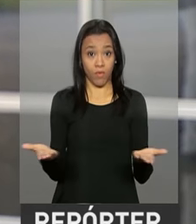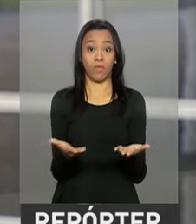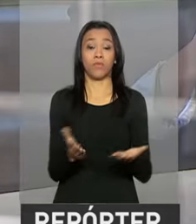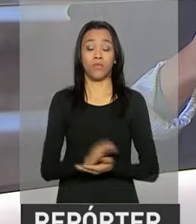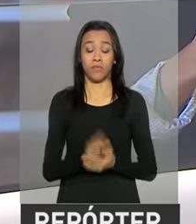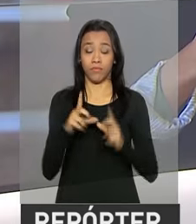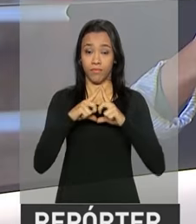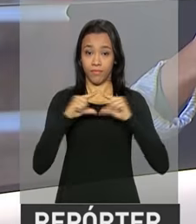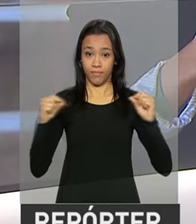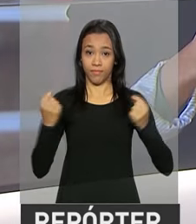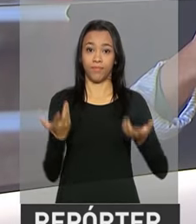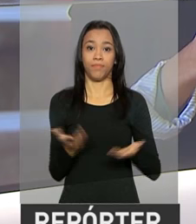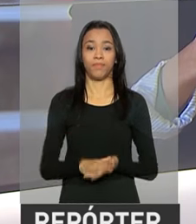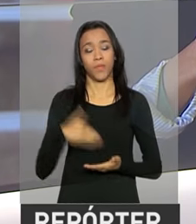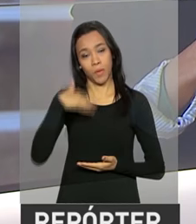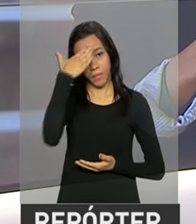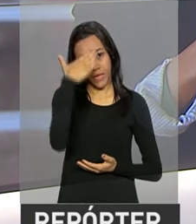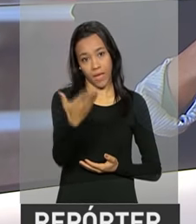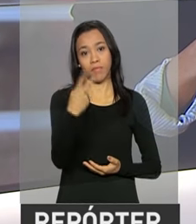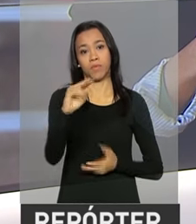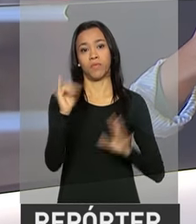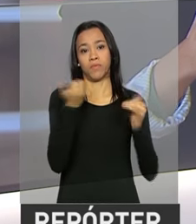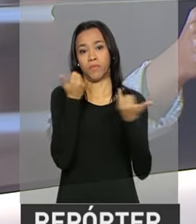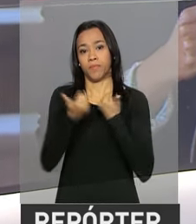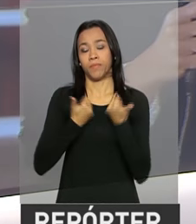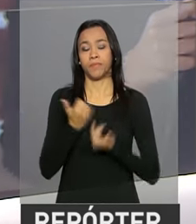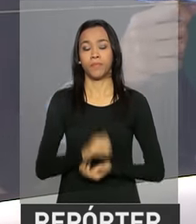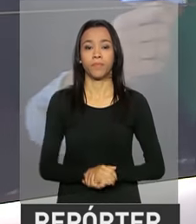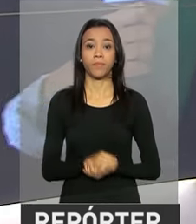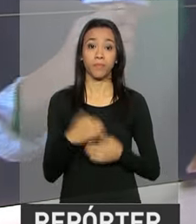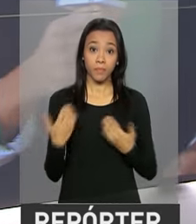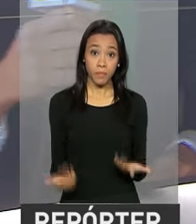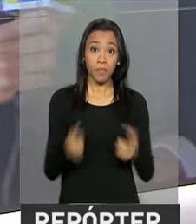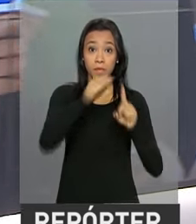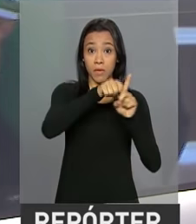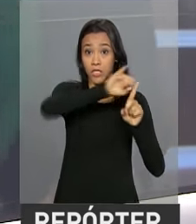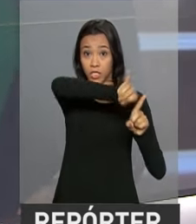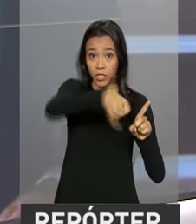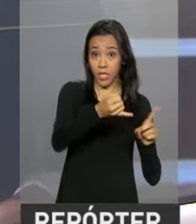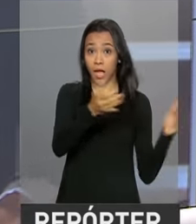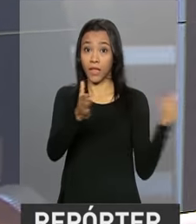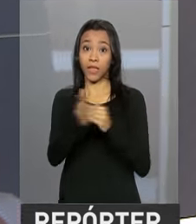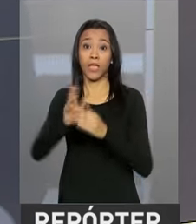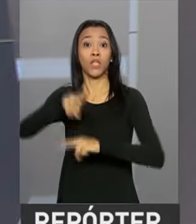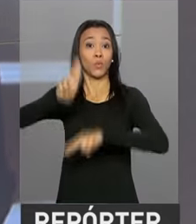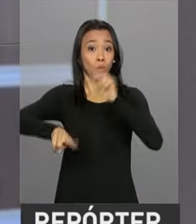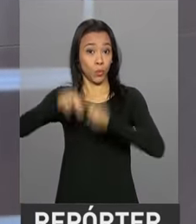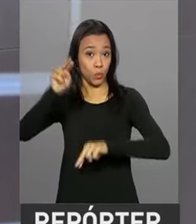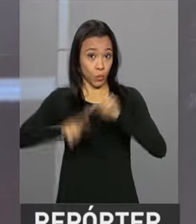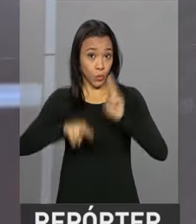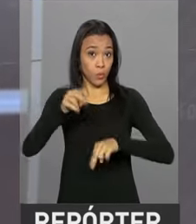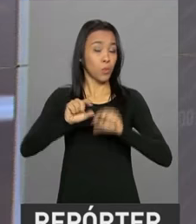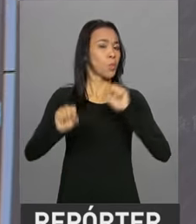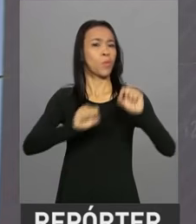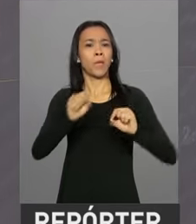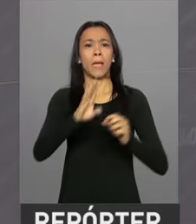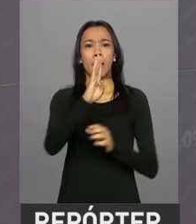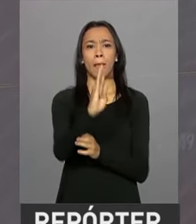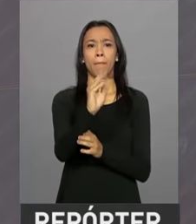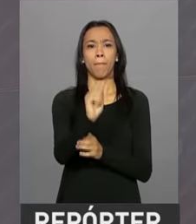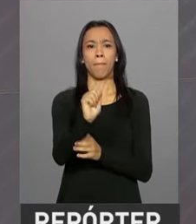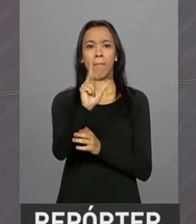Daniele? Obrigada, Paulo, pelas suas informações ao vivo. De janeiro a junho, a balança comercial, que é a diferença